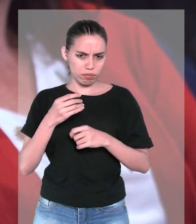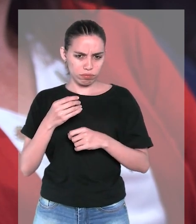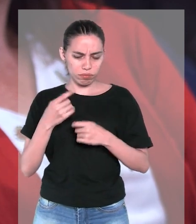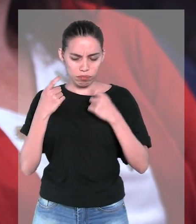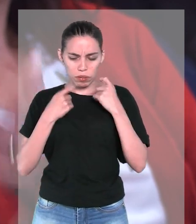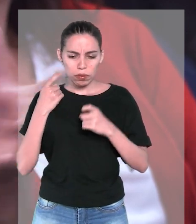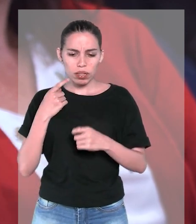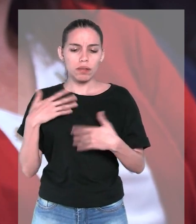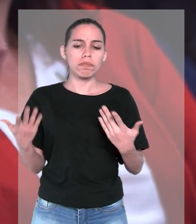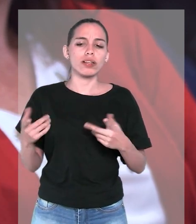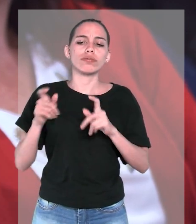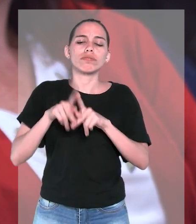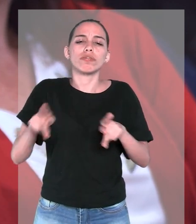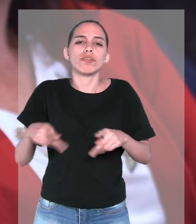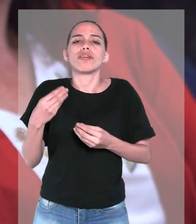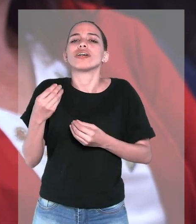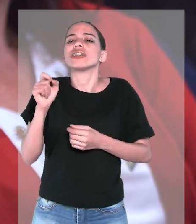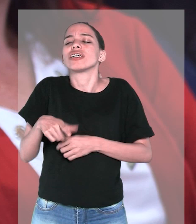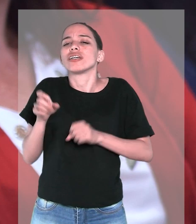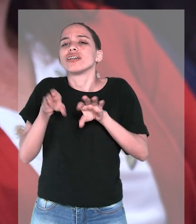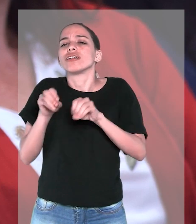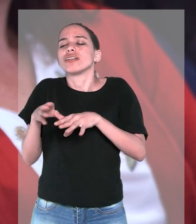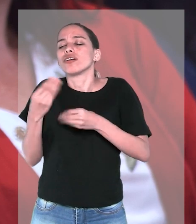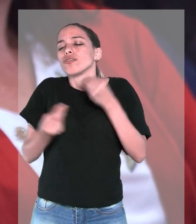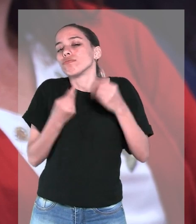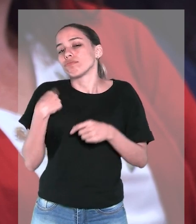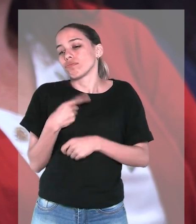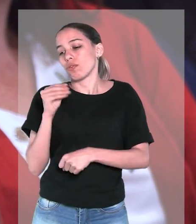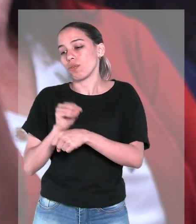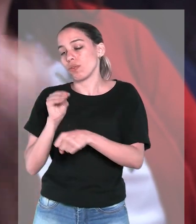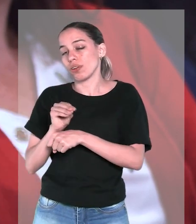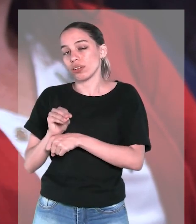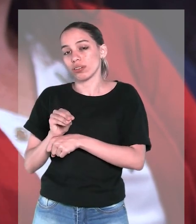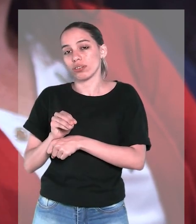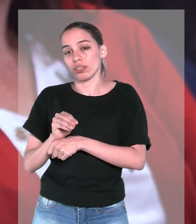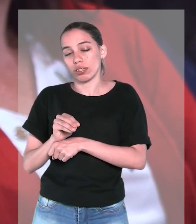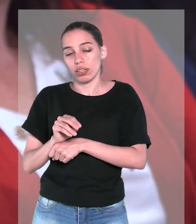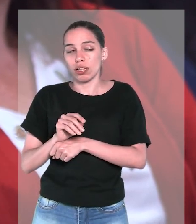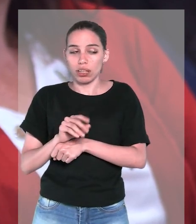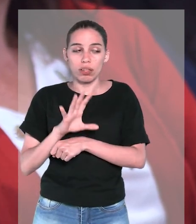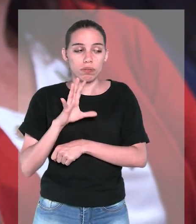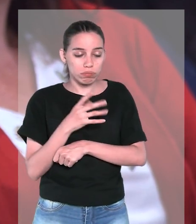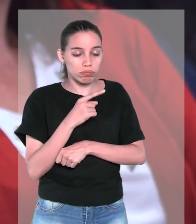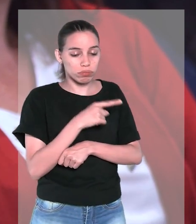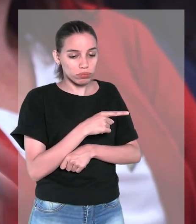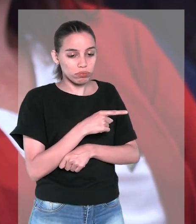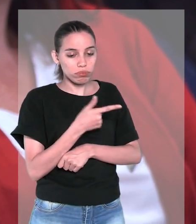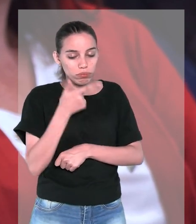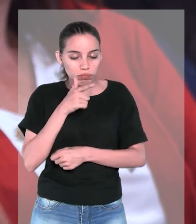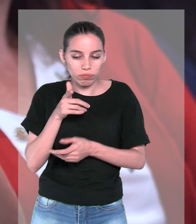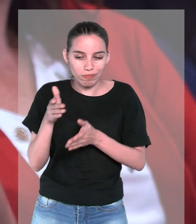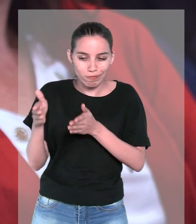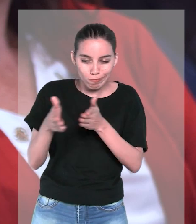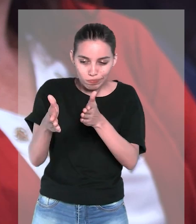eu ainda fica comigo essa reflexão. Essa conexão, ela tem que existir na nossa família, a gente tem que conhecer